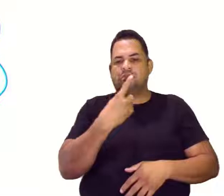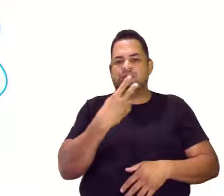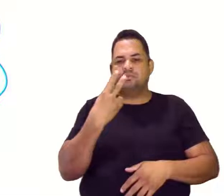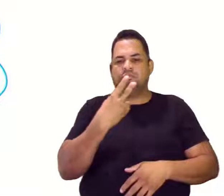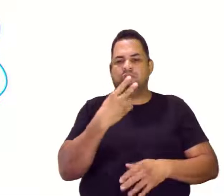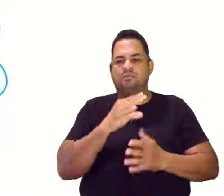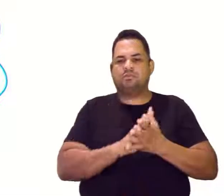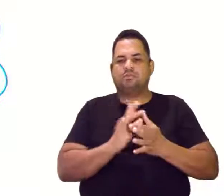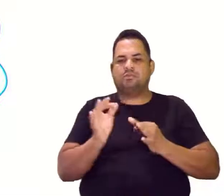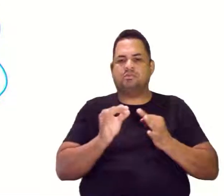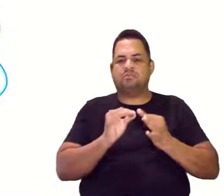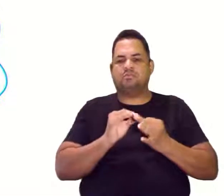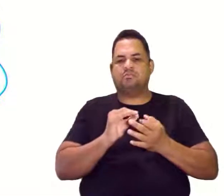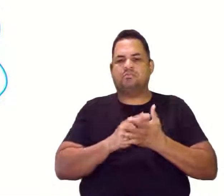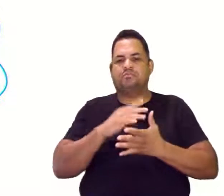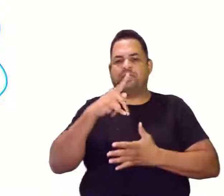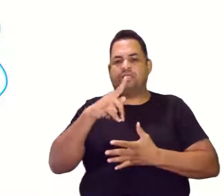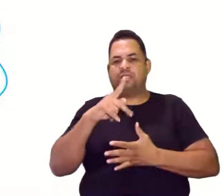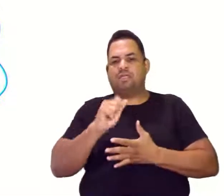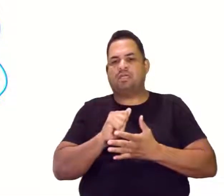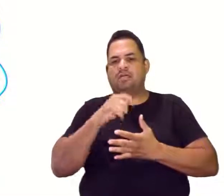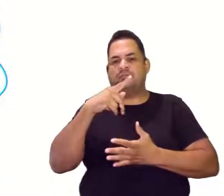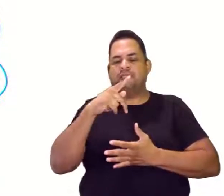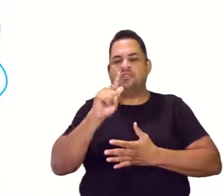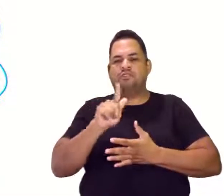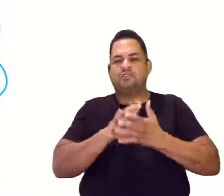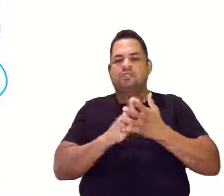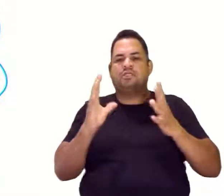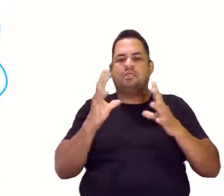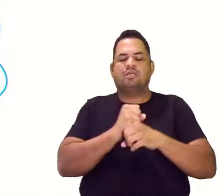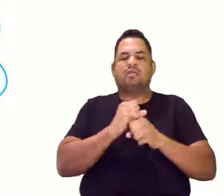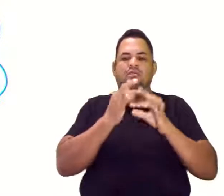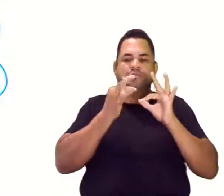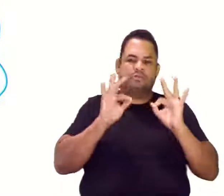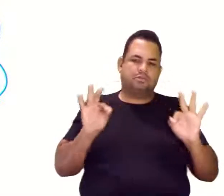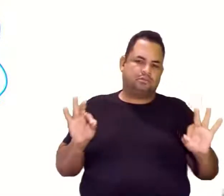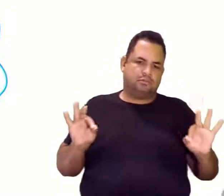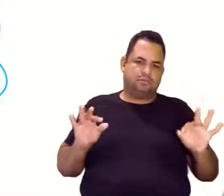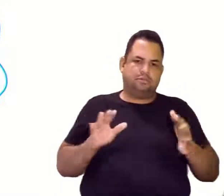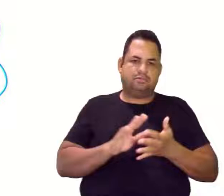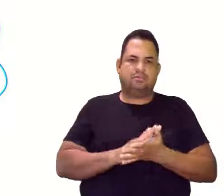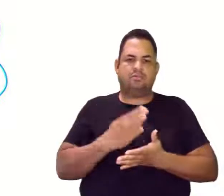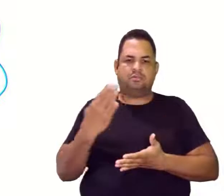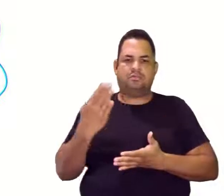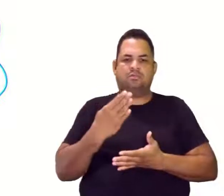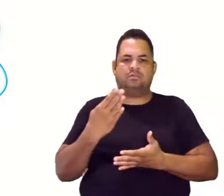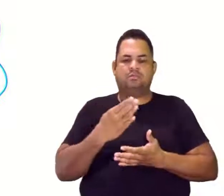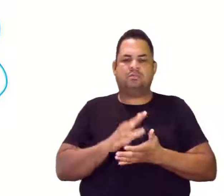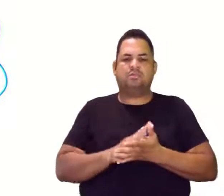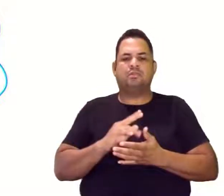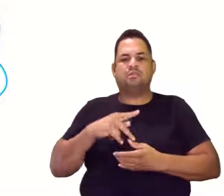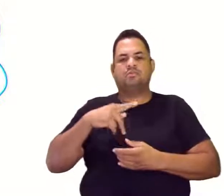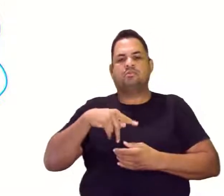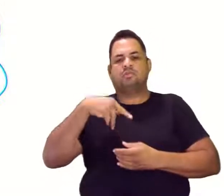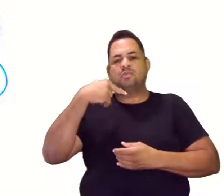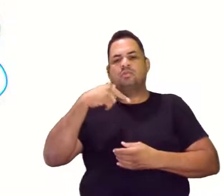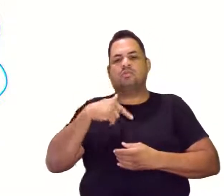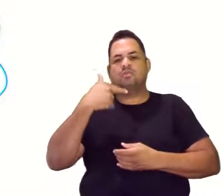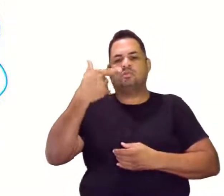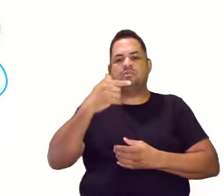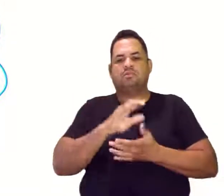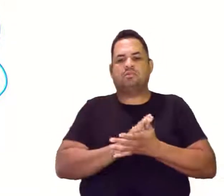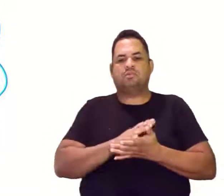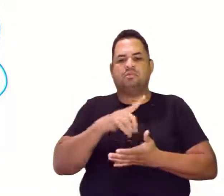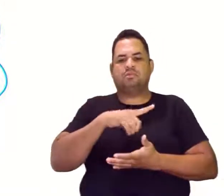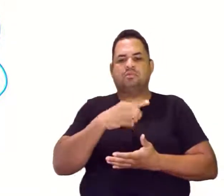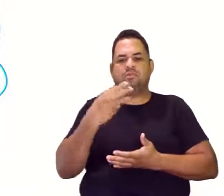progressões aritméticas e cálculos simples. Que vocês ainda vão ver São também sequências. no segundo ano, né? 4 sobre potências, 3